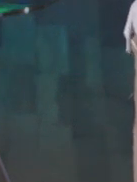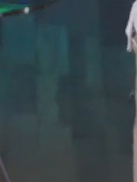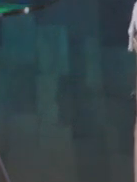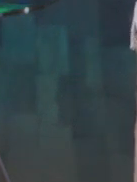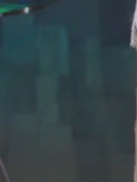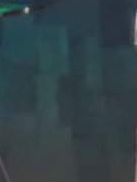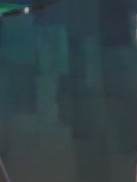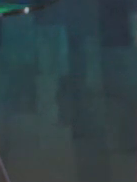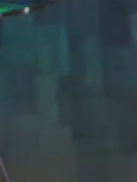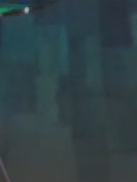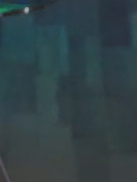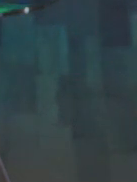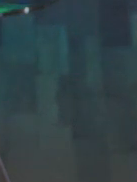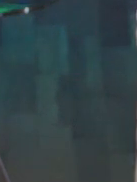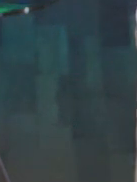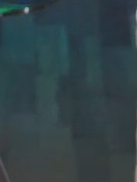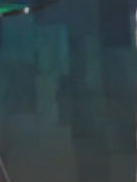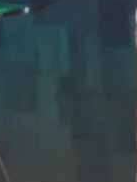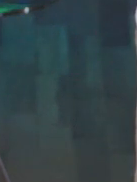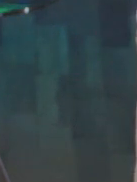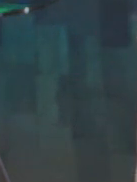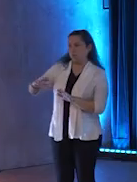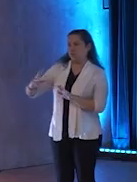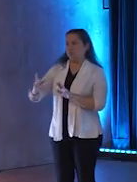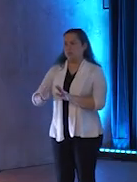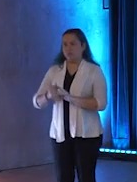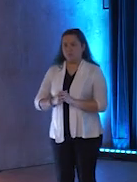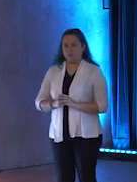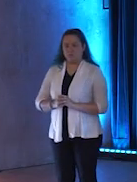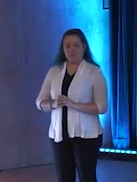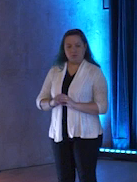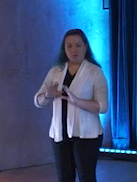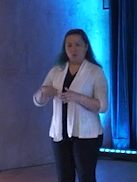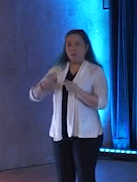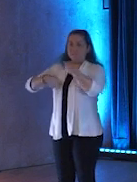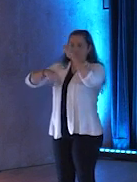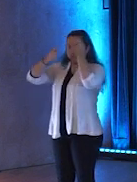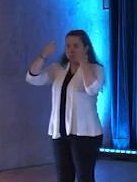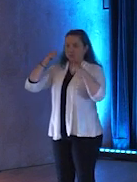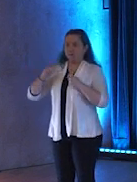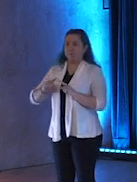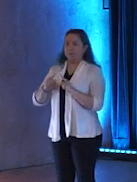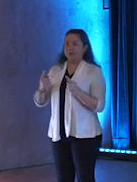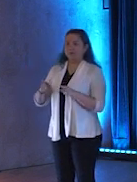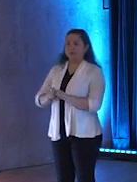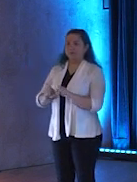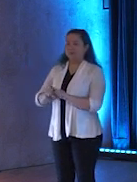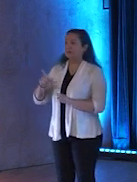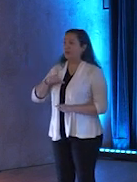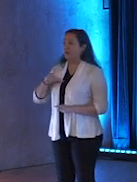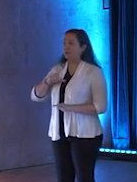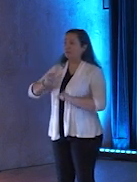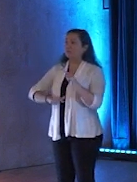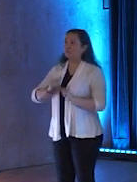ele agrega podem ser usados em sua total funcionalidade. No caso aqui é a penteadeira, mas nós também temos